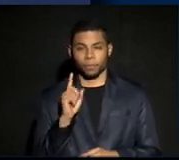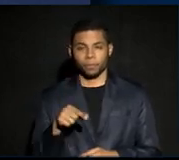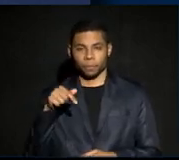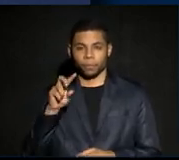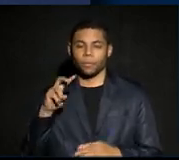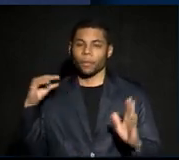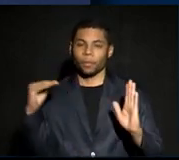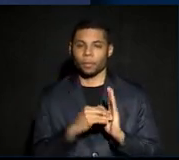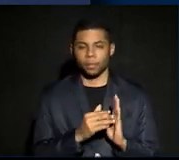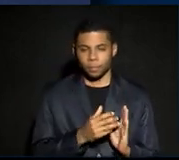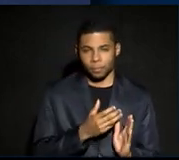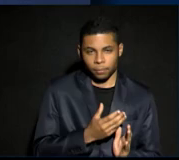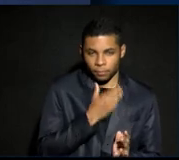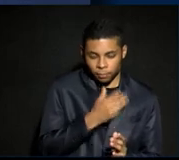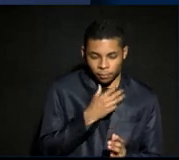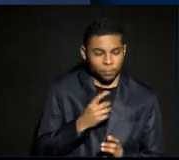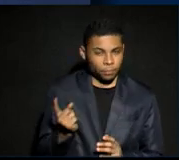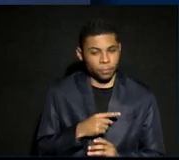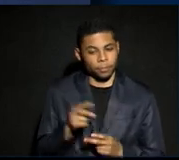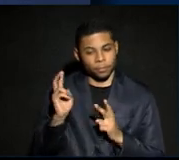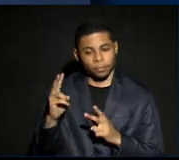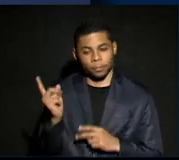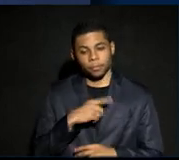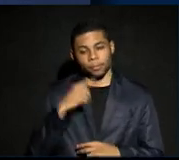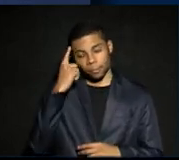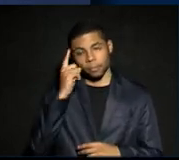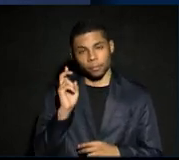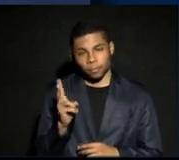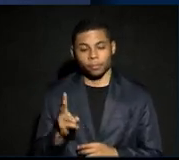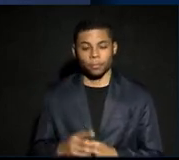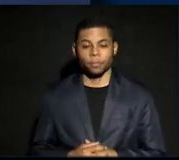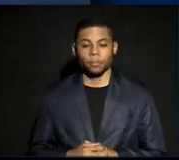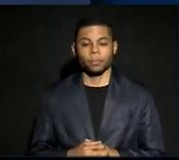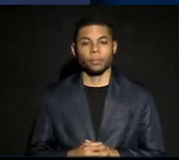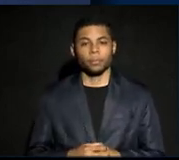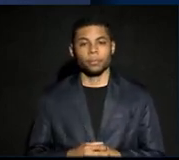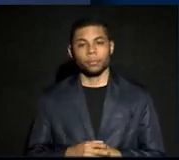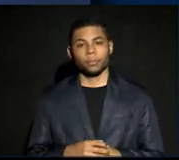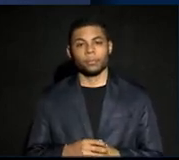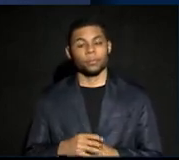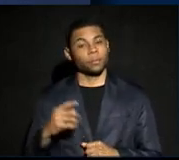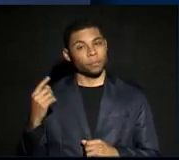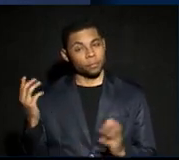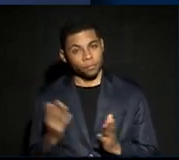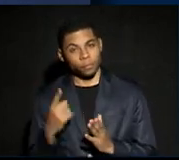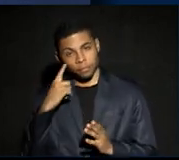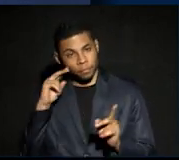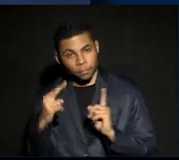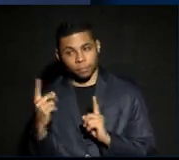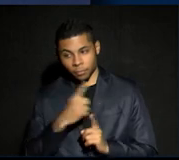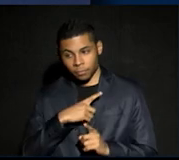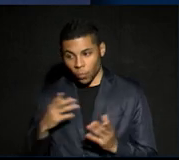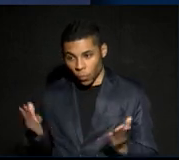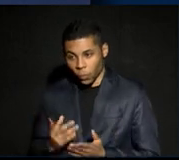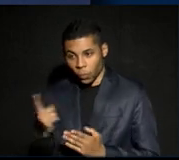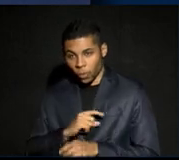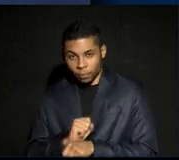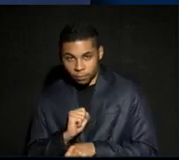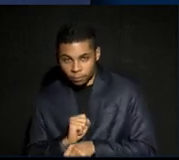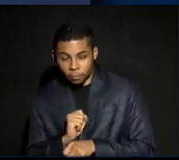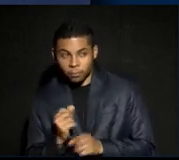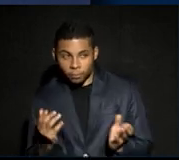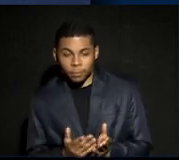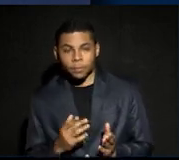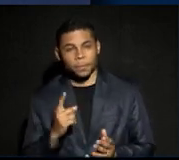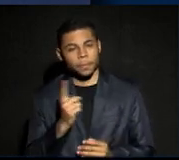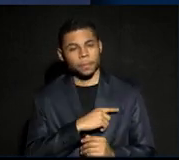ano. Então, esse é o primeiro ponto, porque a gente chegaria, né, assim, visto de hoje, com as projeções que a gente tem hoje, com as expectativas que a gente